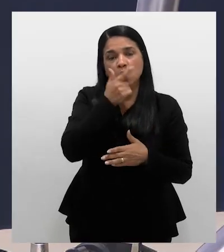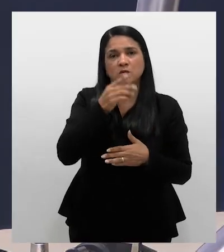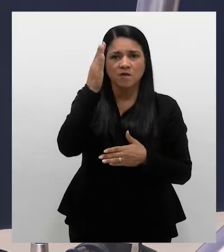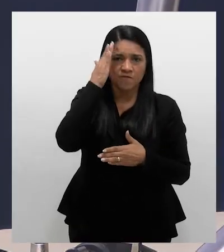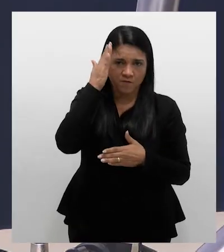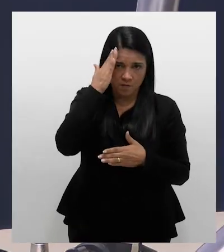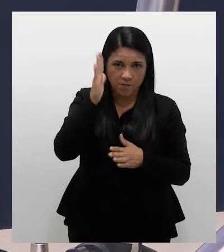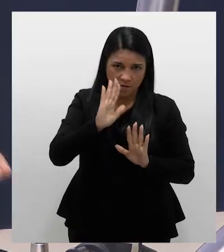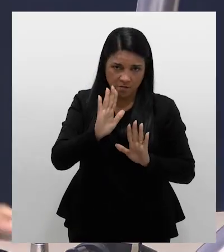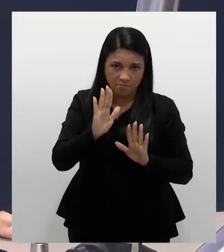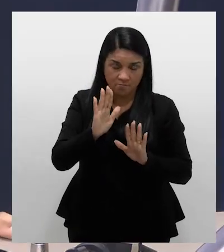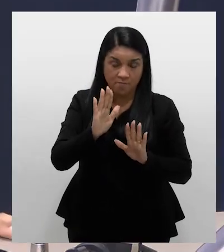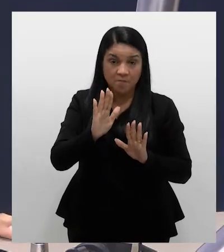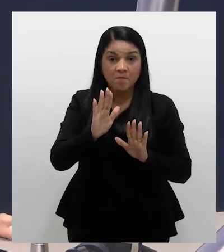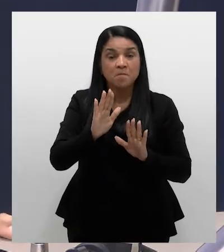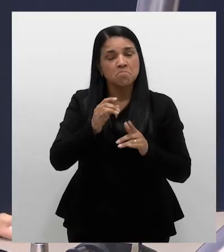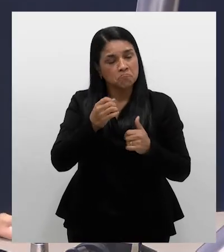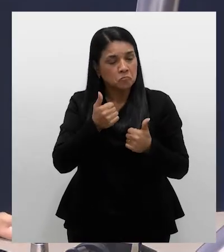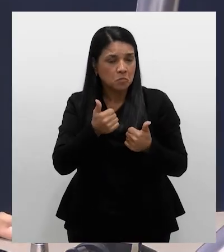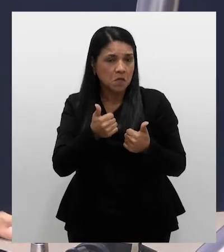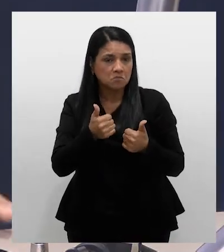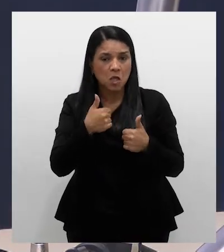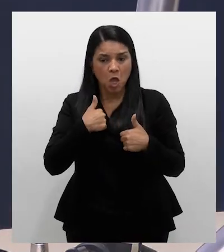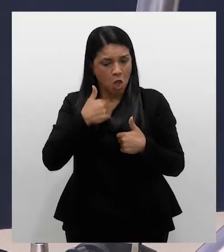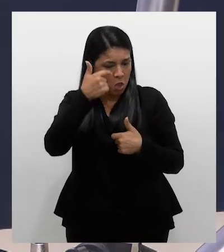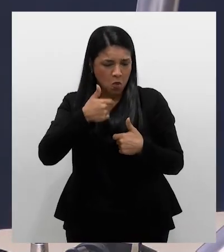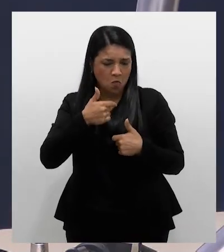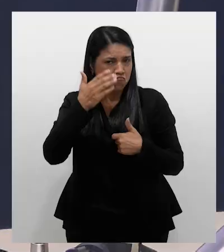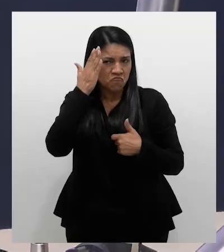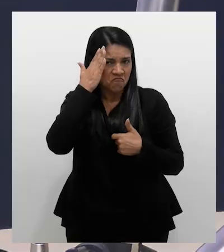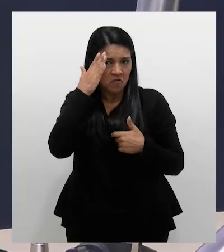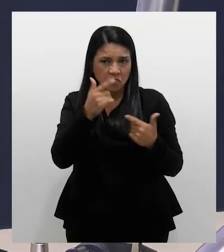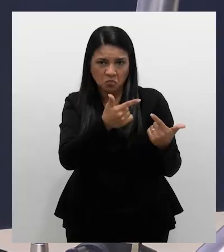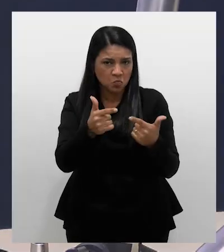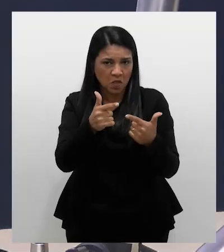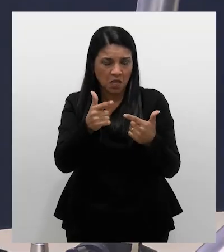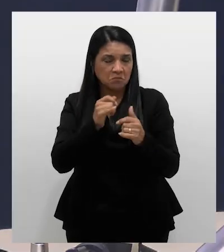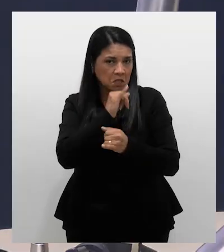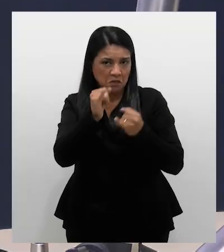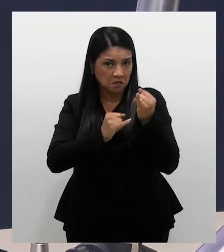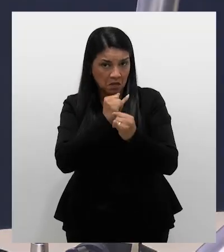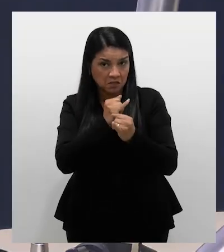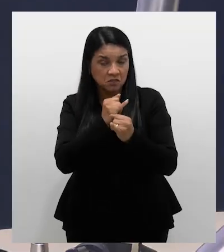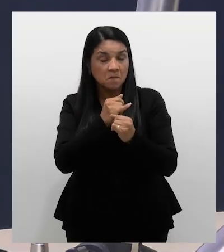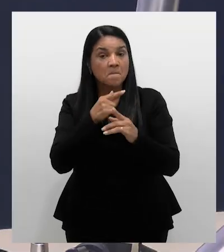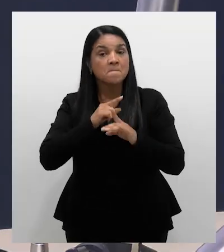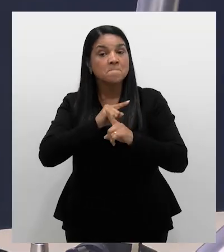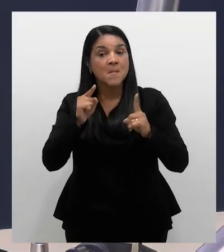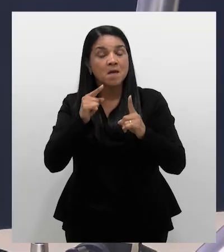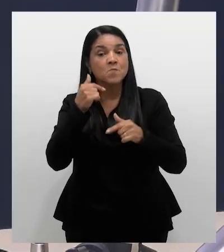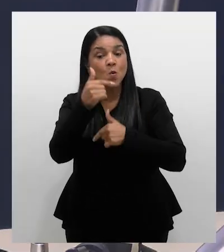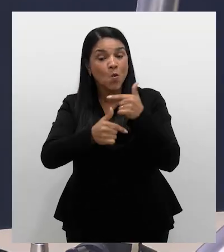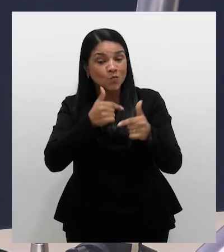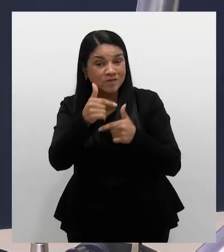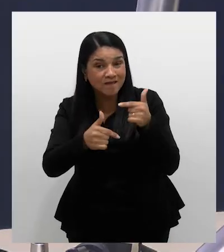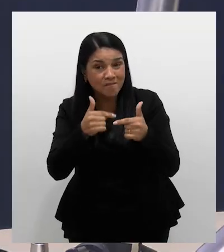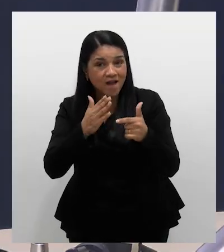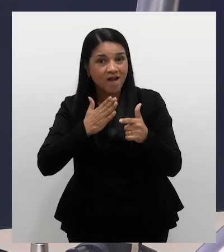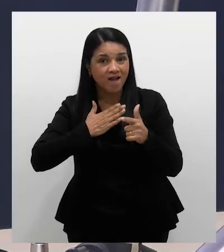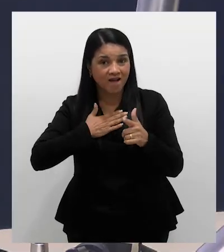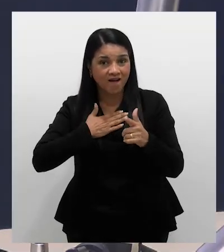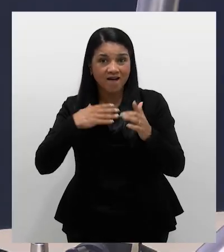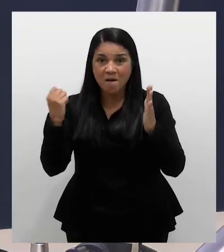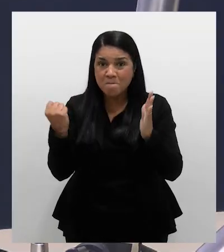fama. Beleza, eu não sou famoso na internet, mas o meu trabalho gera um impacto